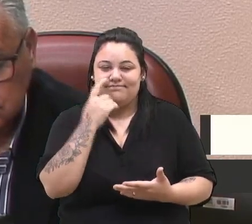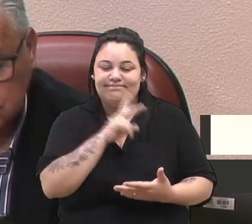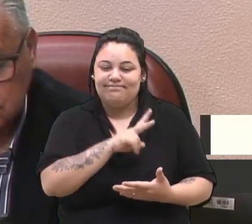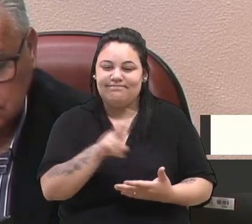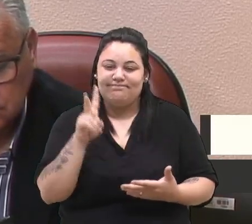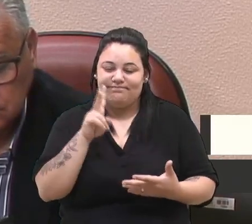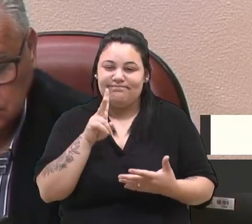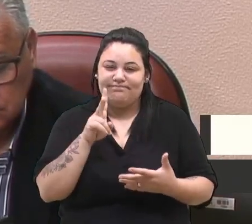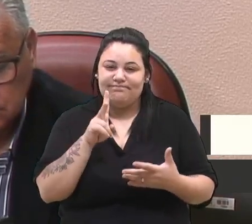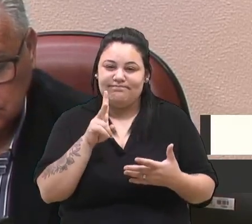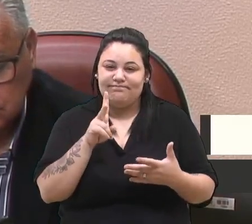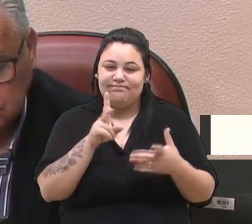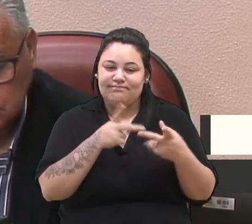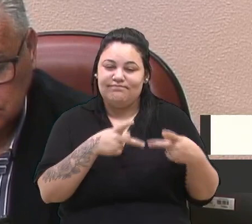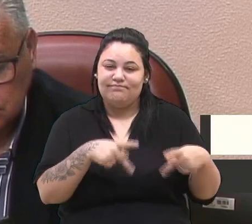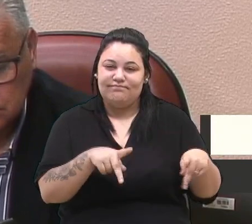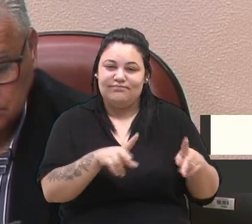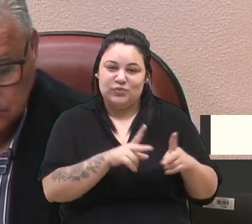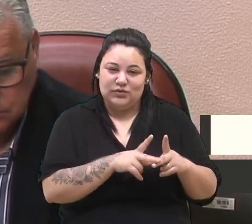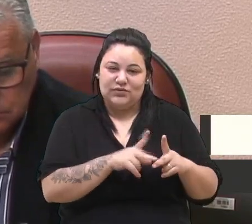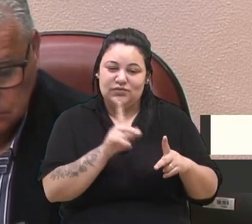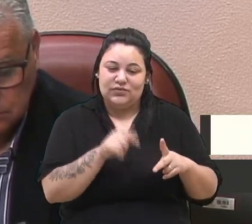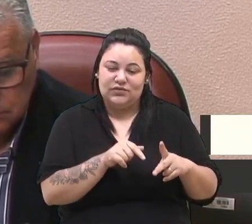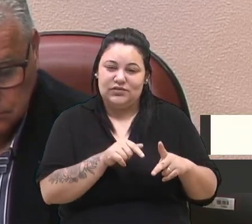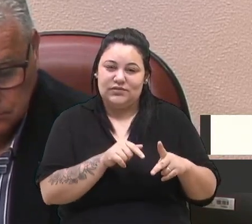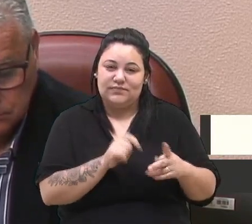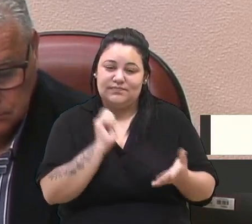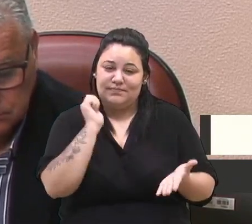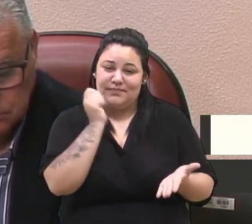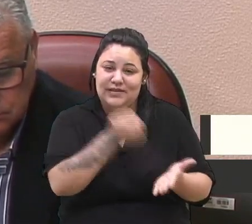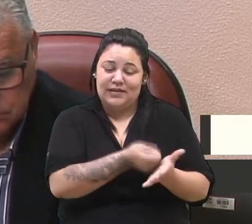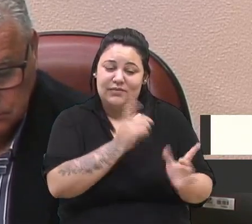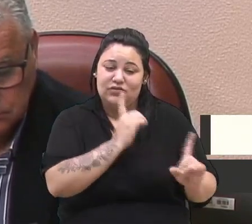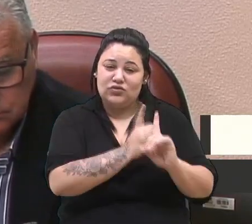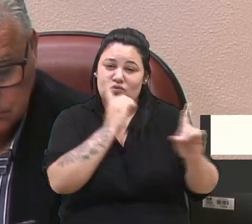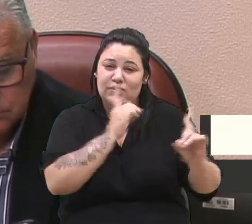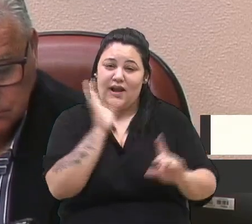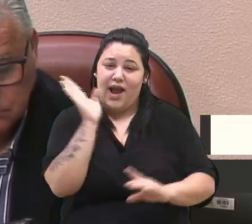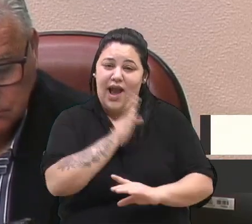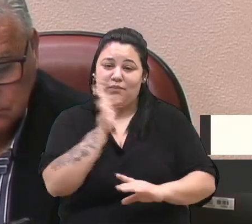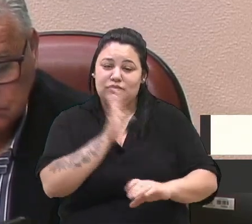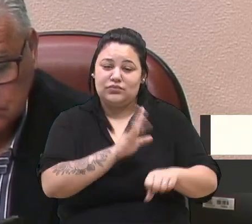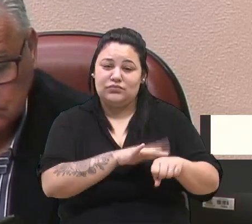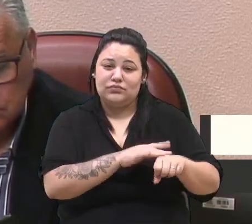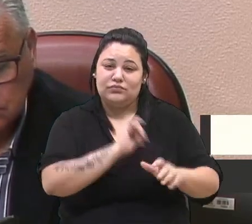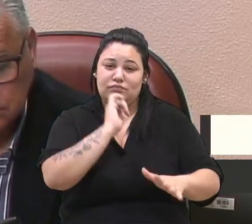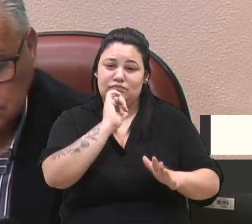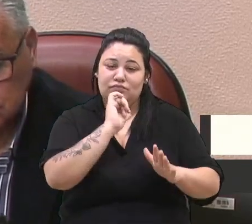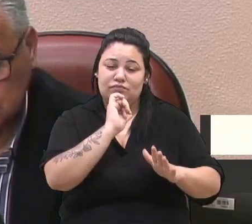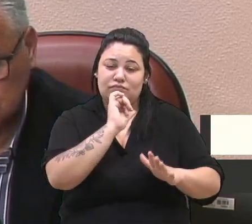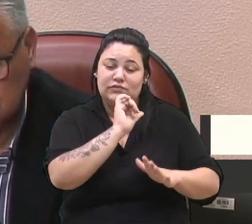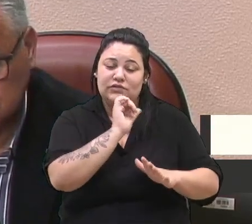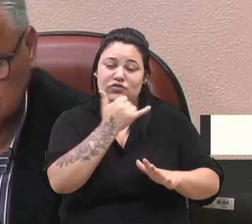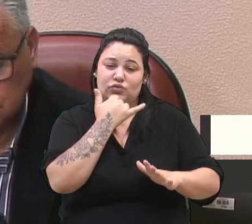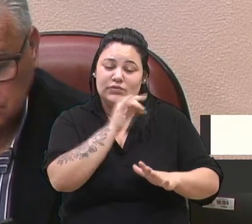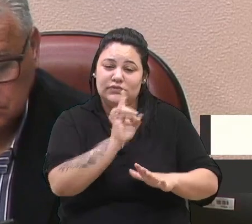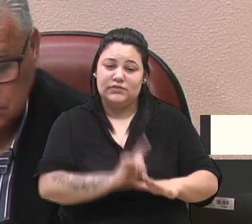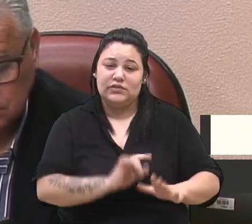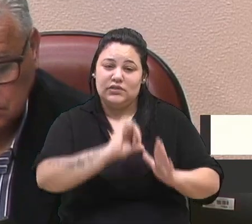importante, que é investir no diagnóstico precoce, rápido, e